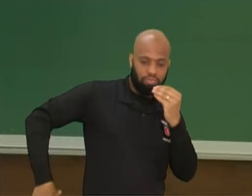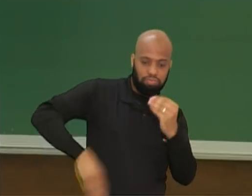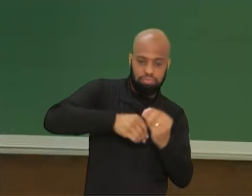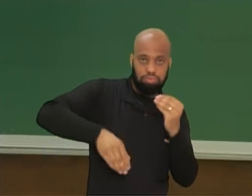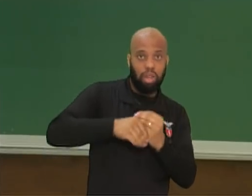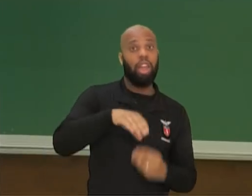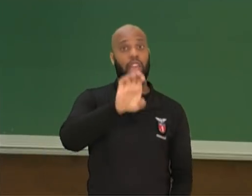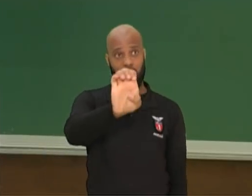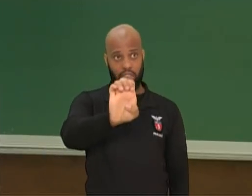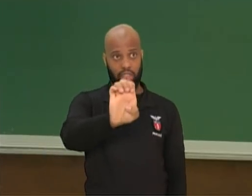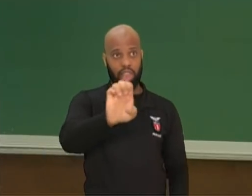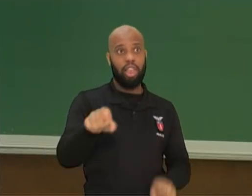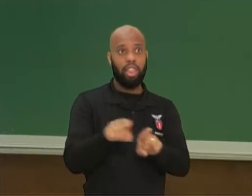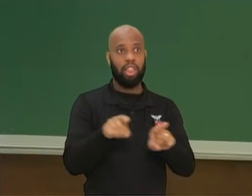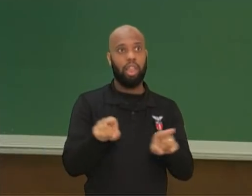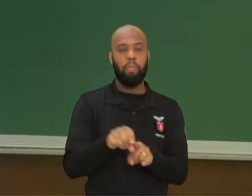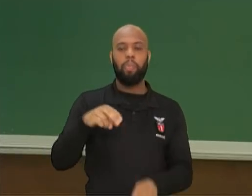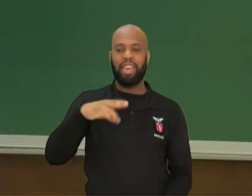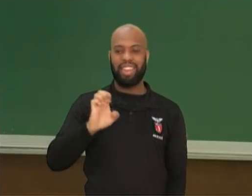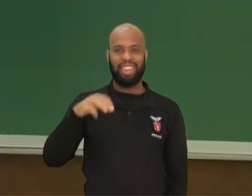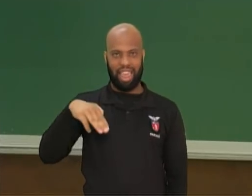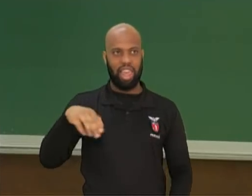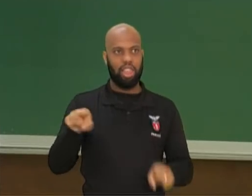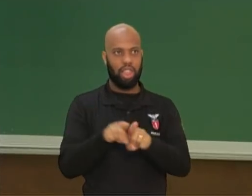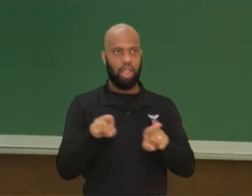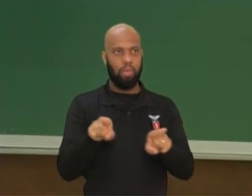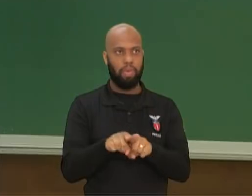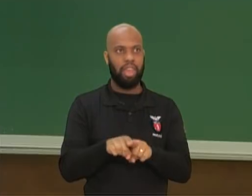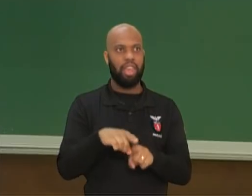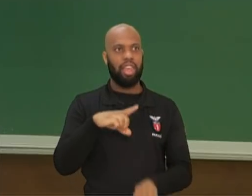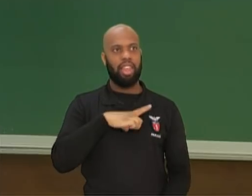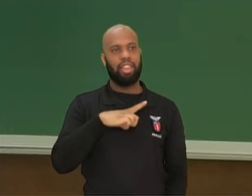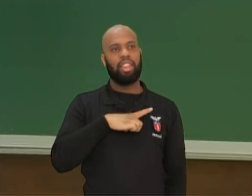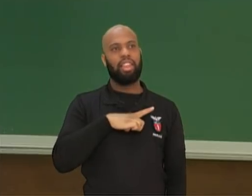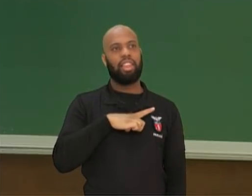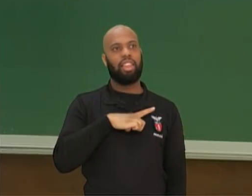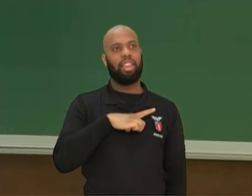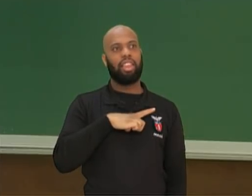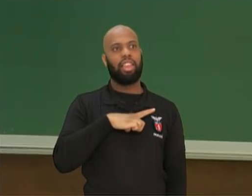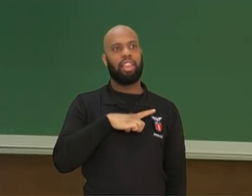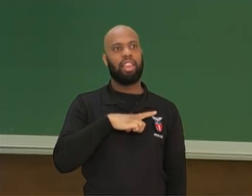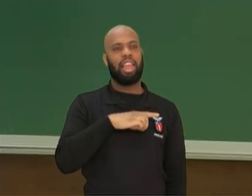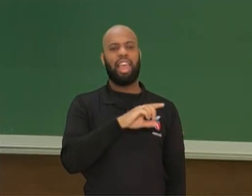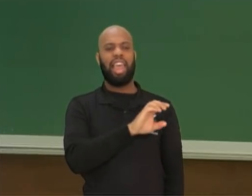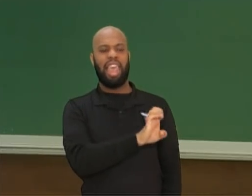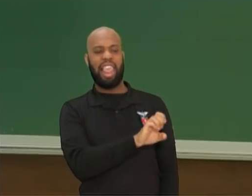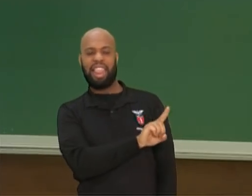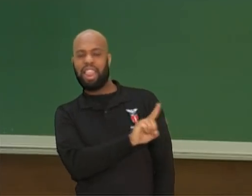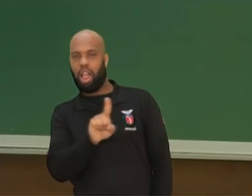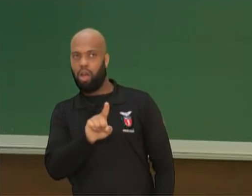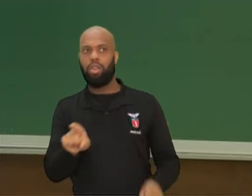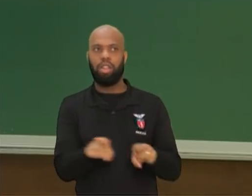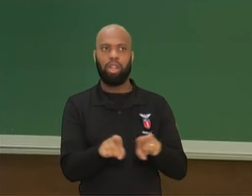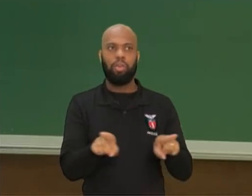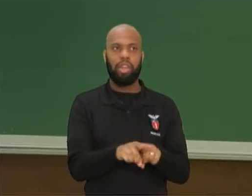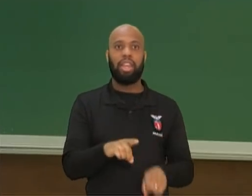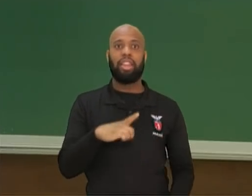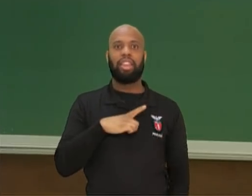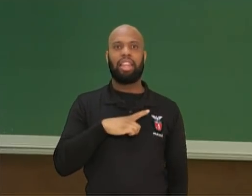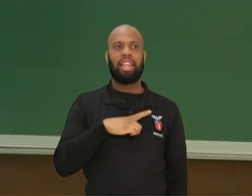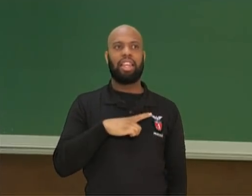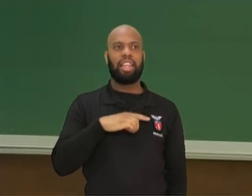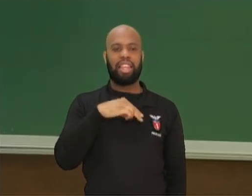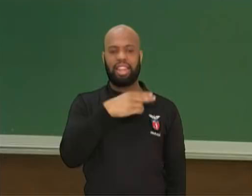e, o nem, que temos lá que é igual e não. Temos o não